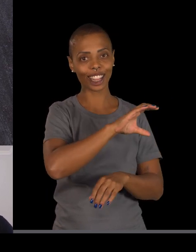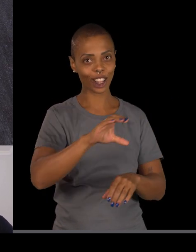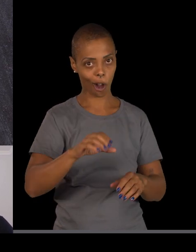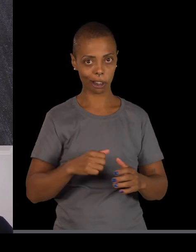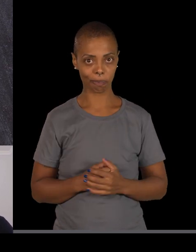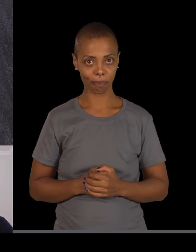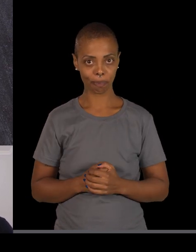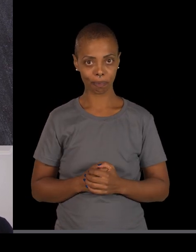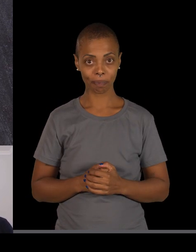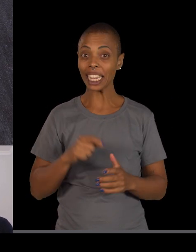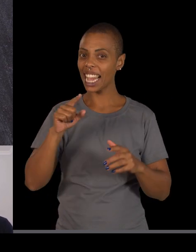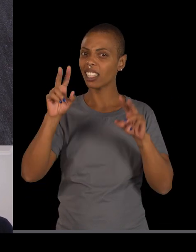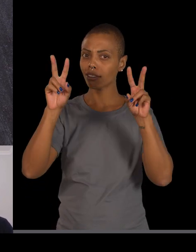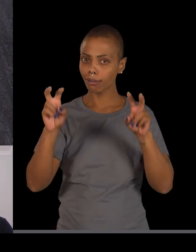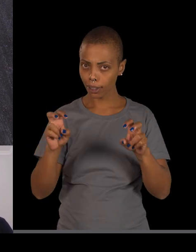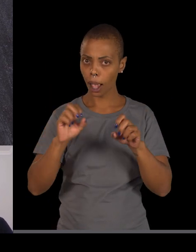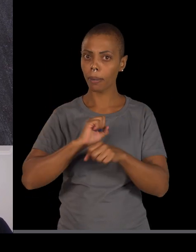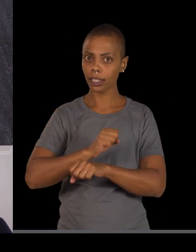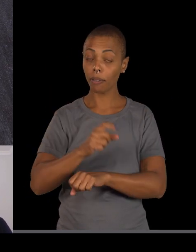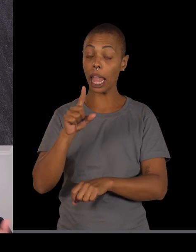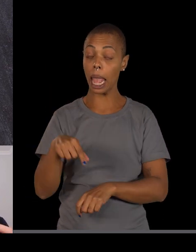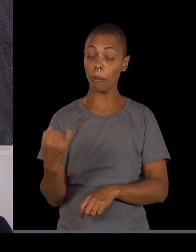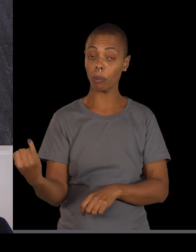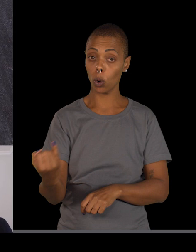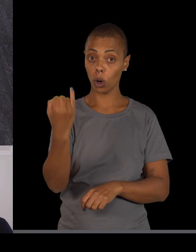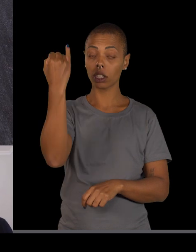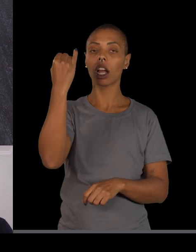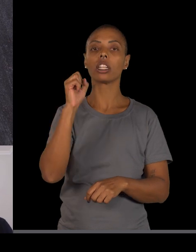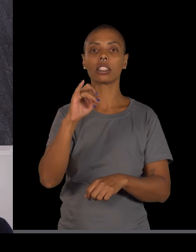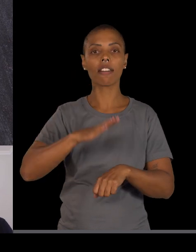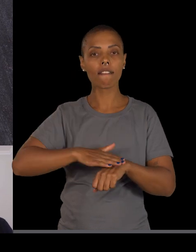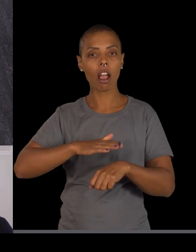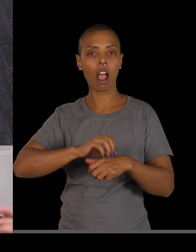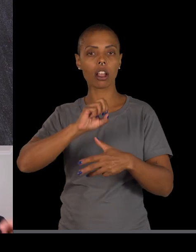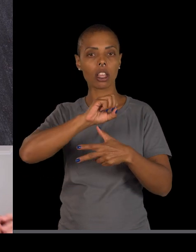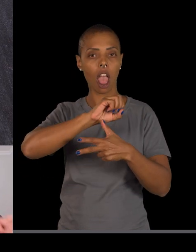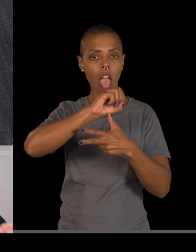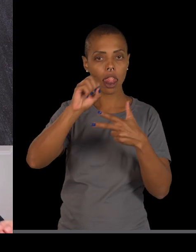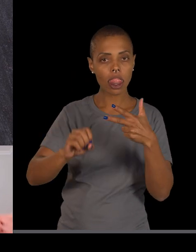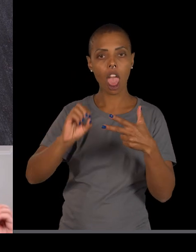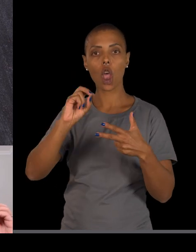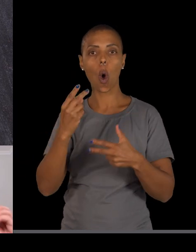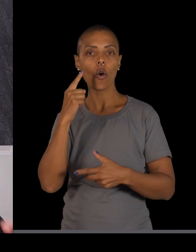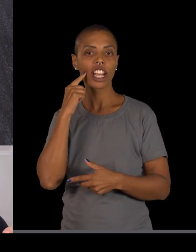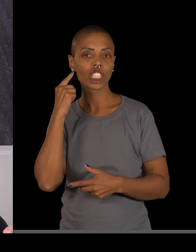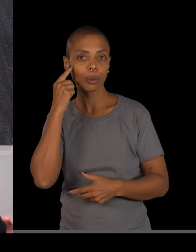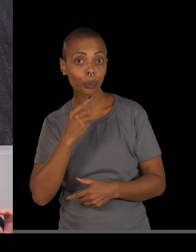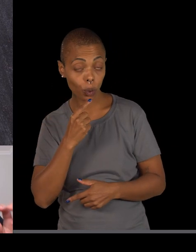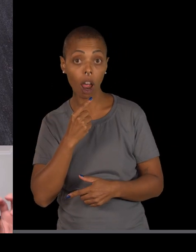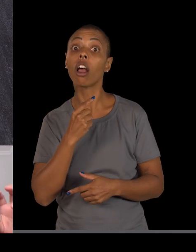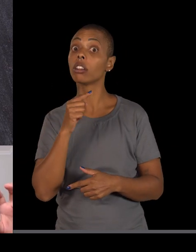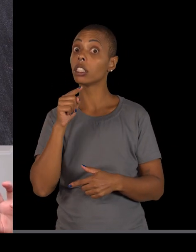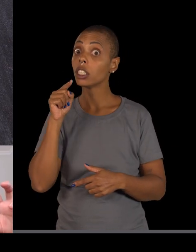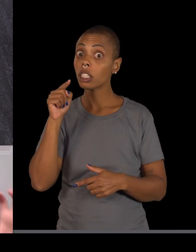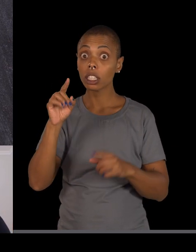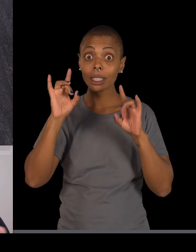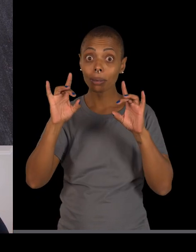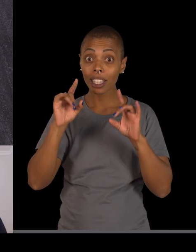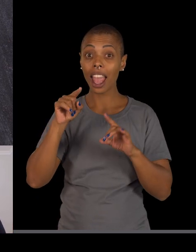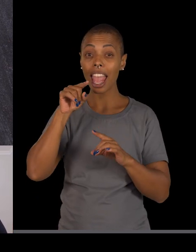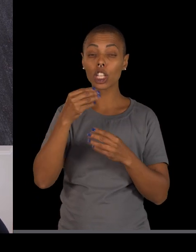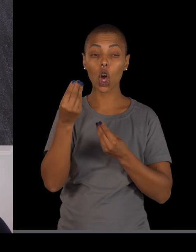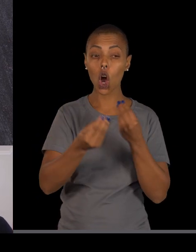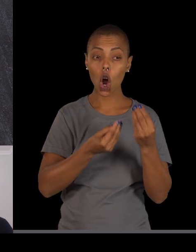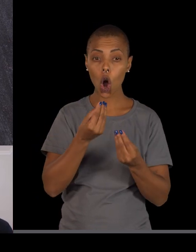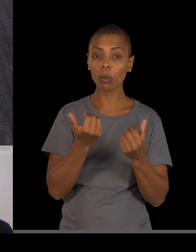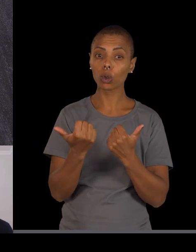tema da escravidão, galera, é muito importante para quem vai fazer Enem e vestibulares, e especificamente esse assunto sobre a substituição